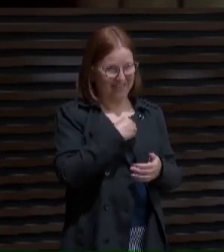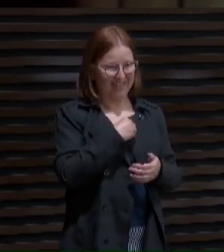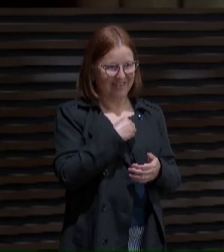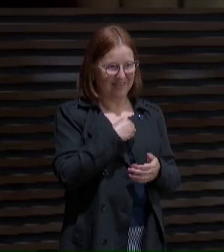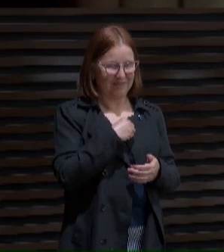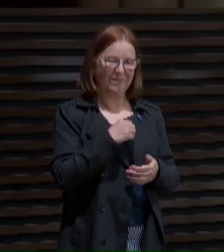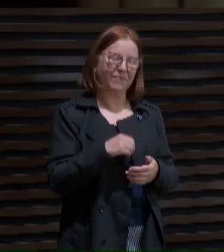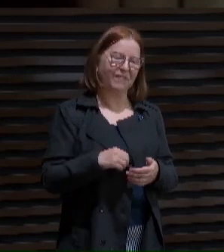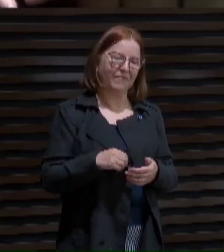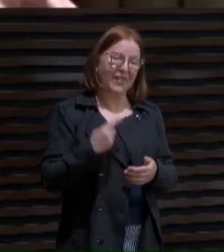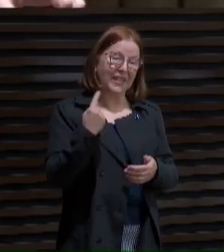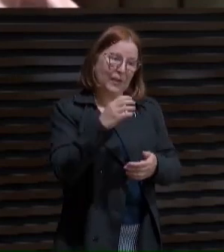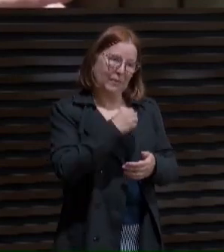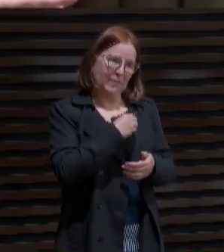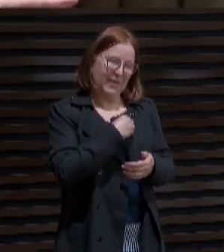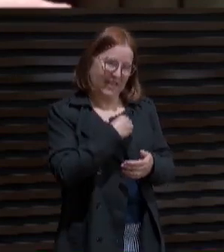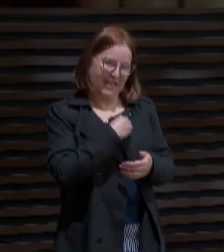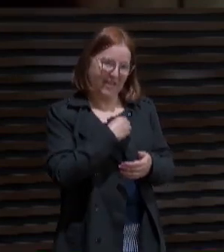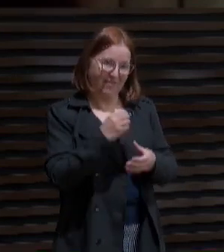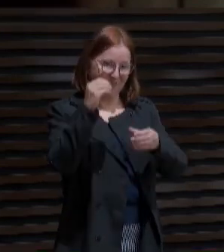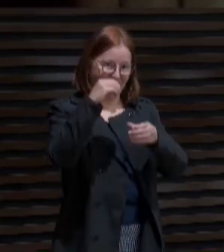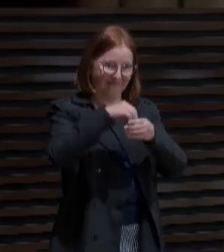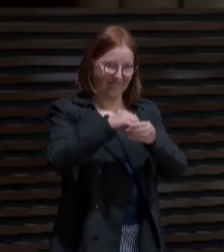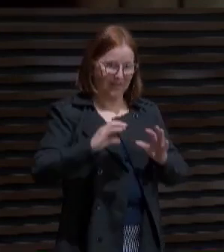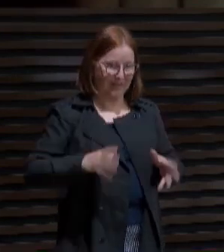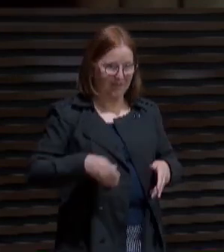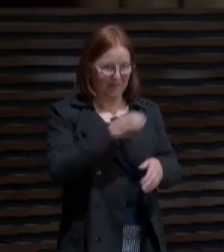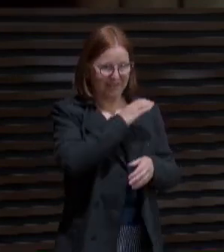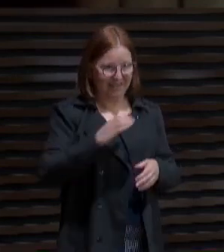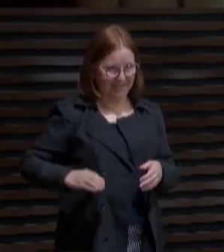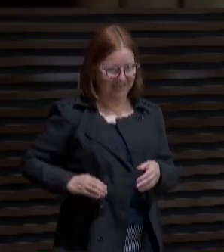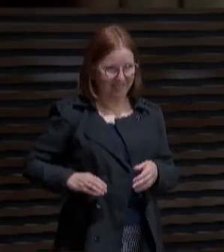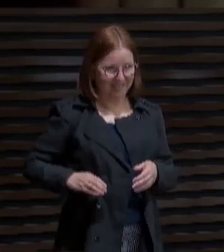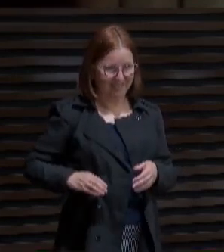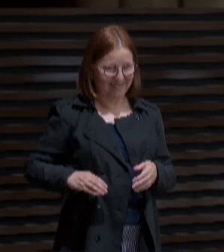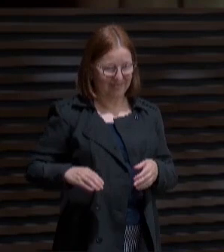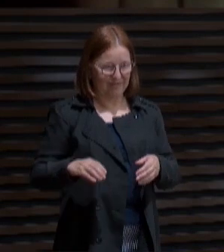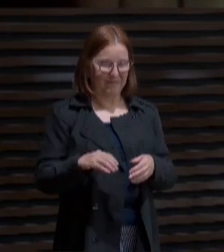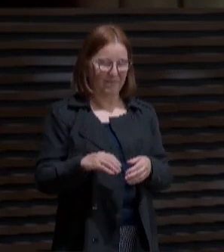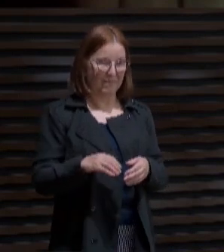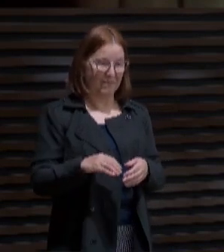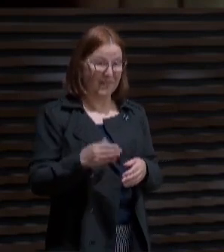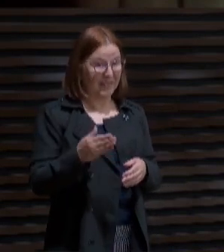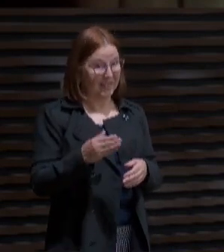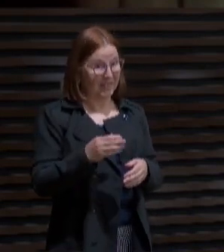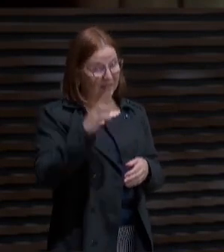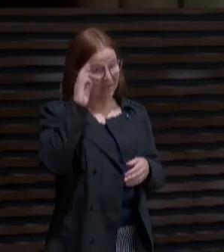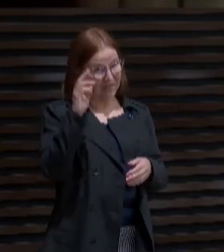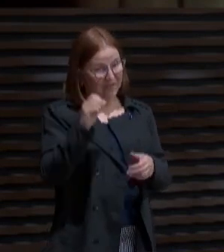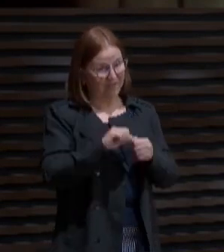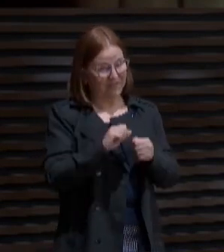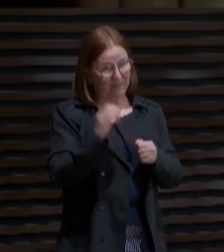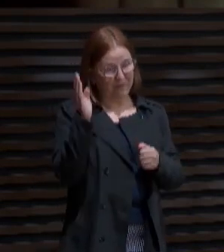Seus pecados sendo imputados a Cristo, para que Ele fosse feito maldito. E